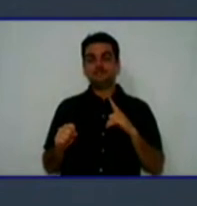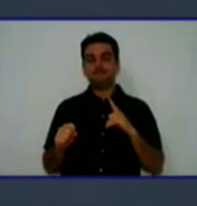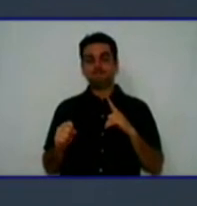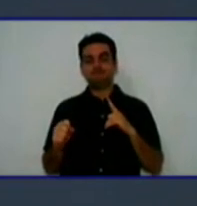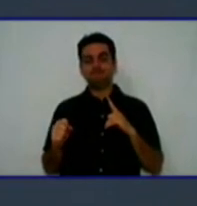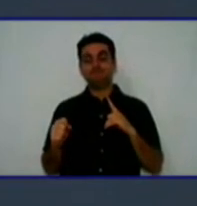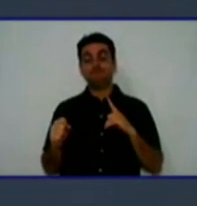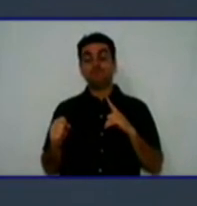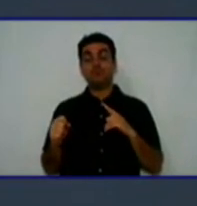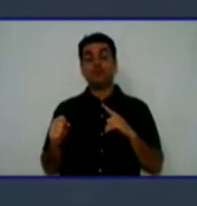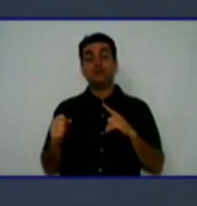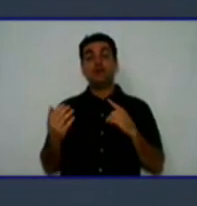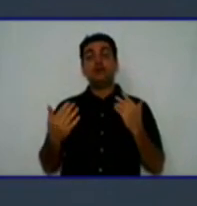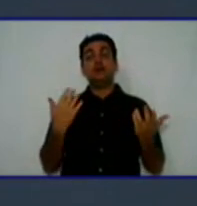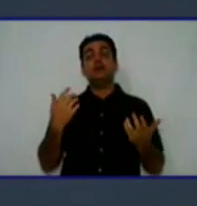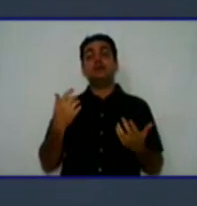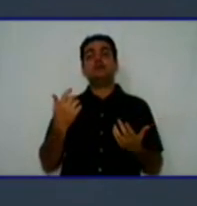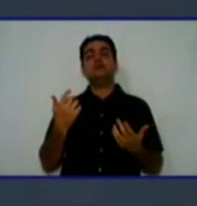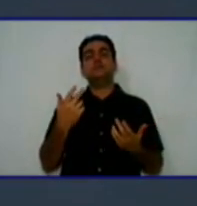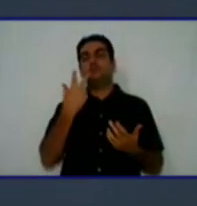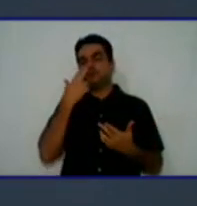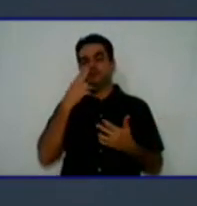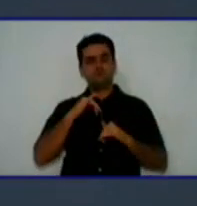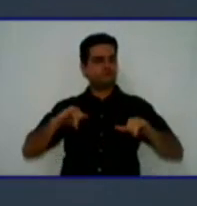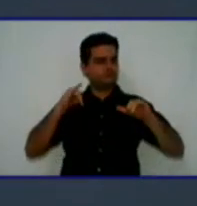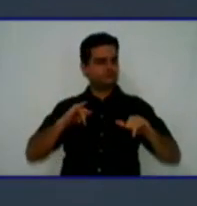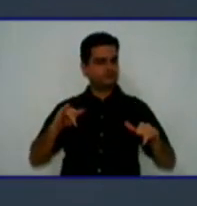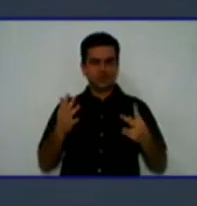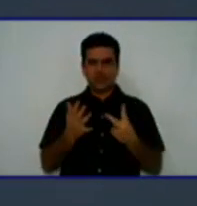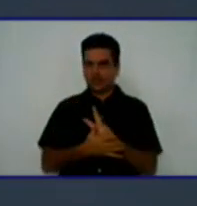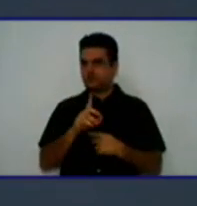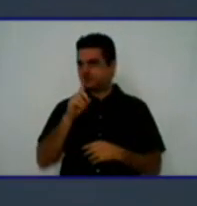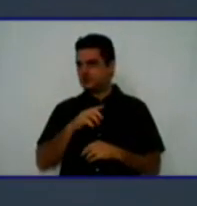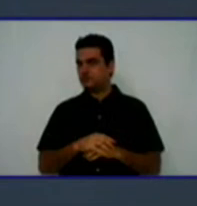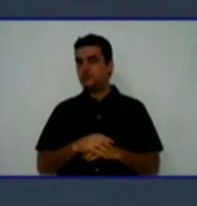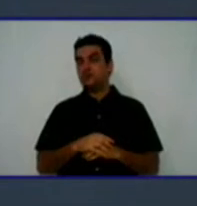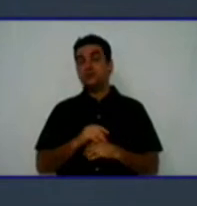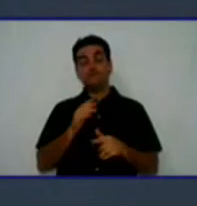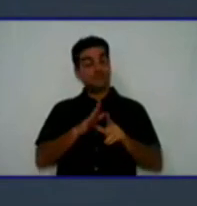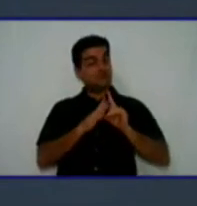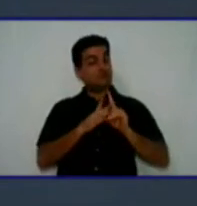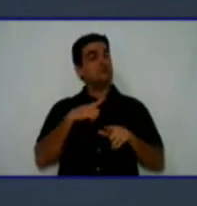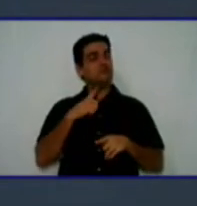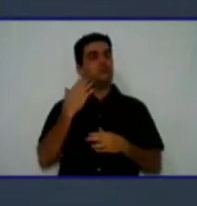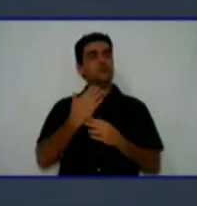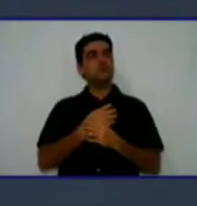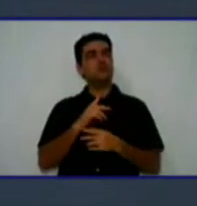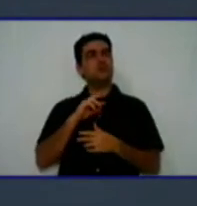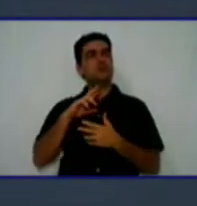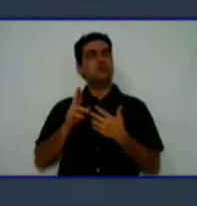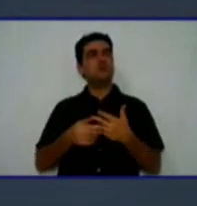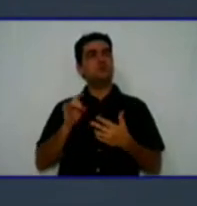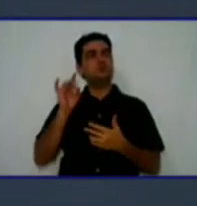não configurada propaganda eleitoral antecipada. É o recurso especial